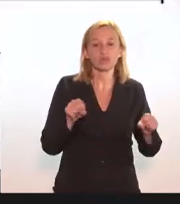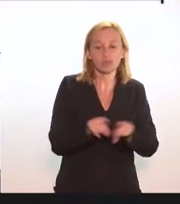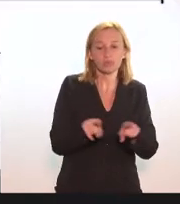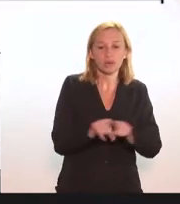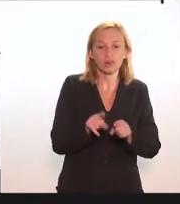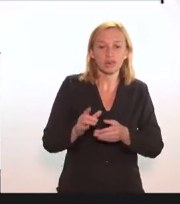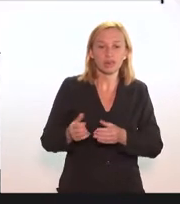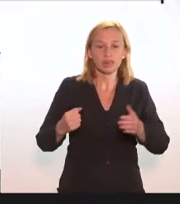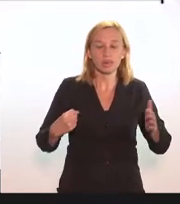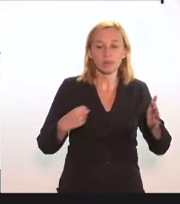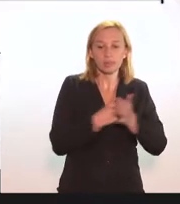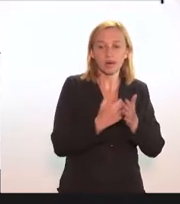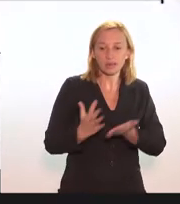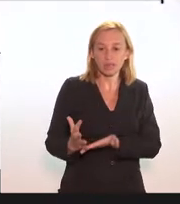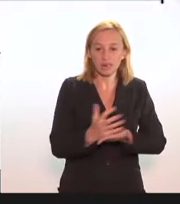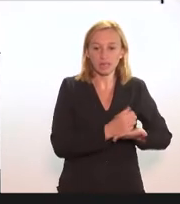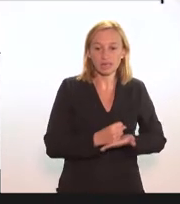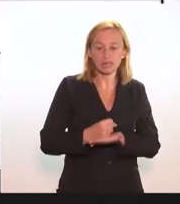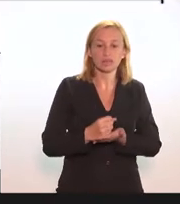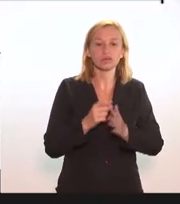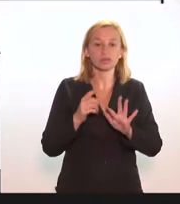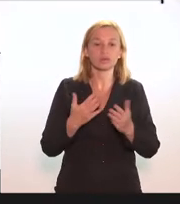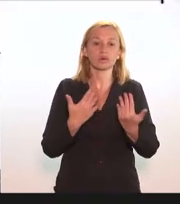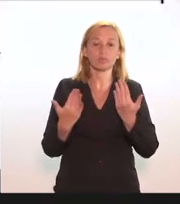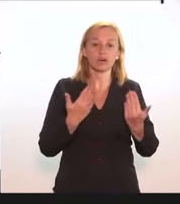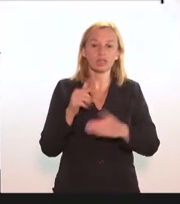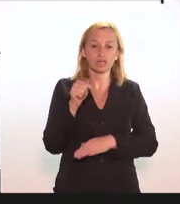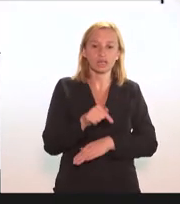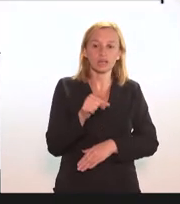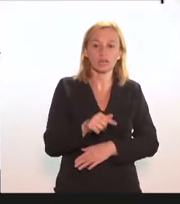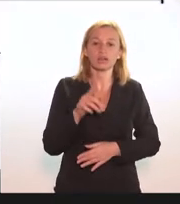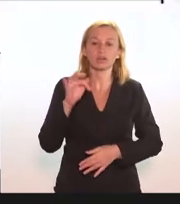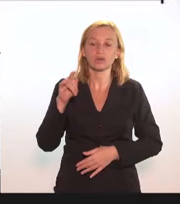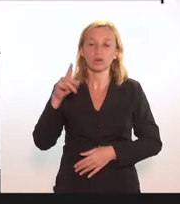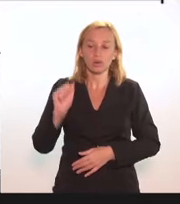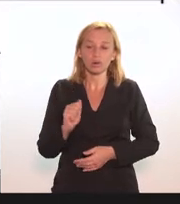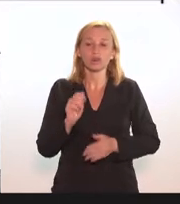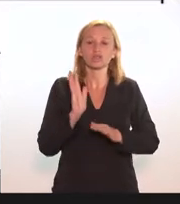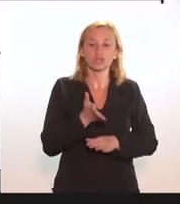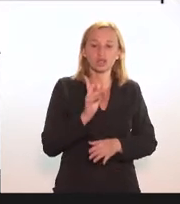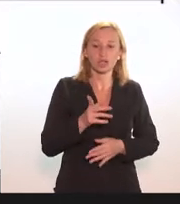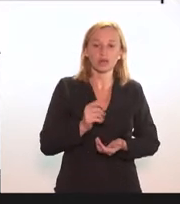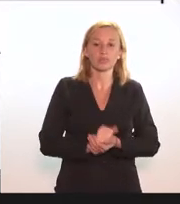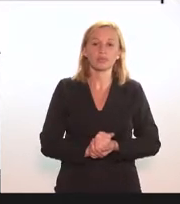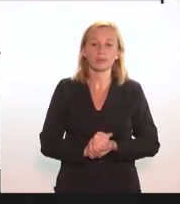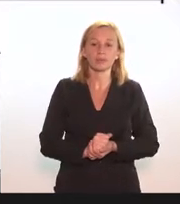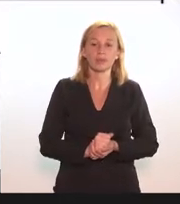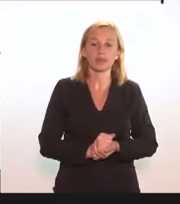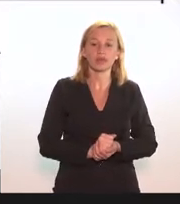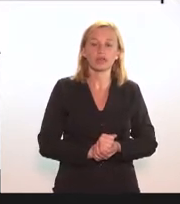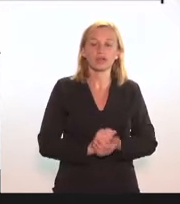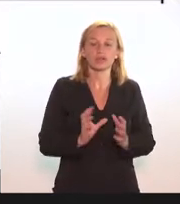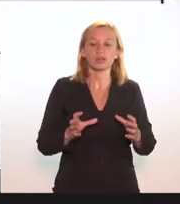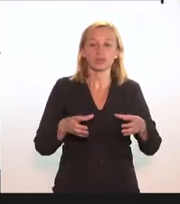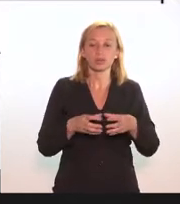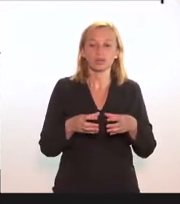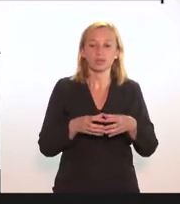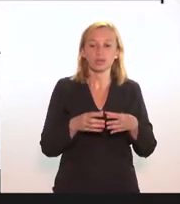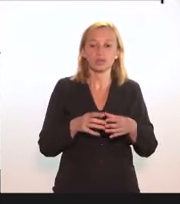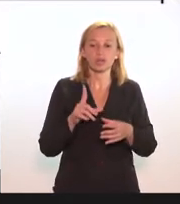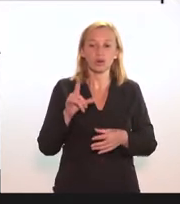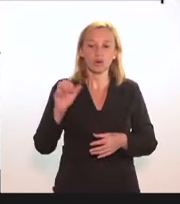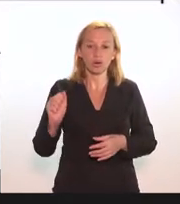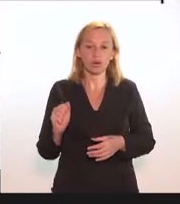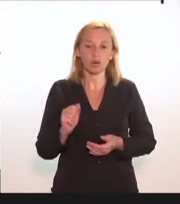tendo. Então, estou comparando aqui com a LOA, deputado, até prestando contas aqui para a comissão. Em comparação com a LOA,